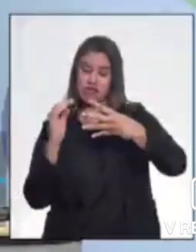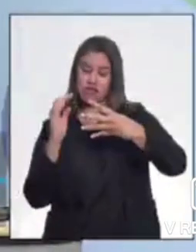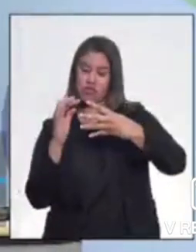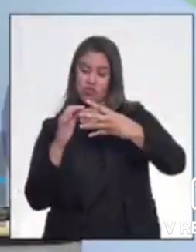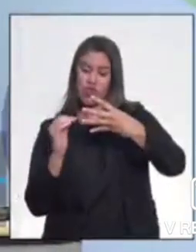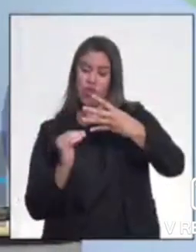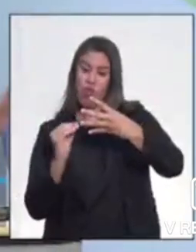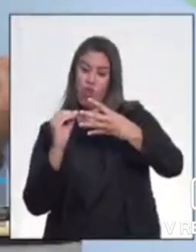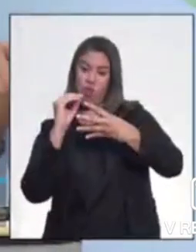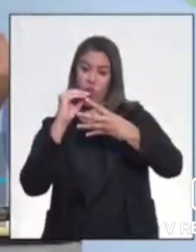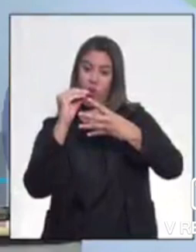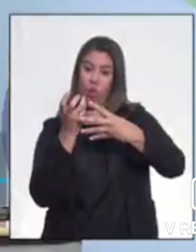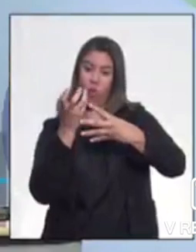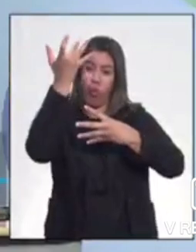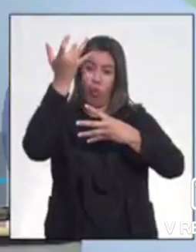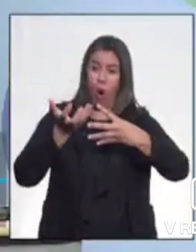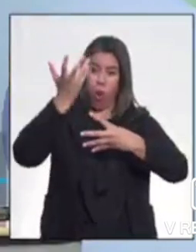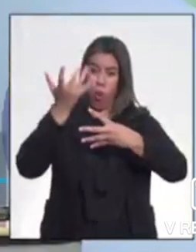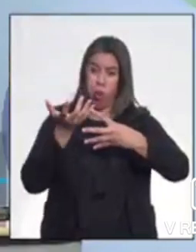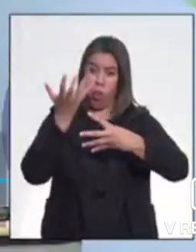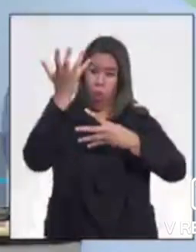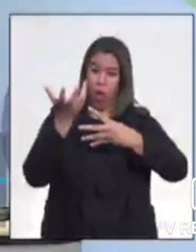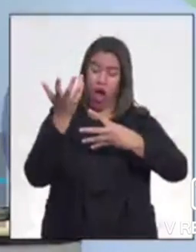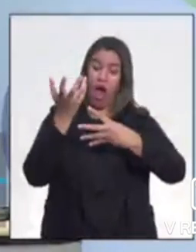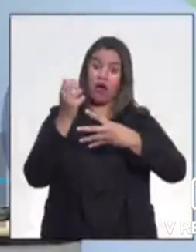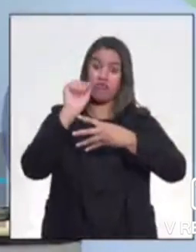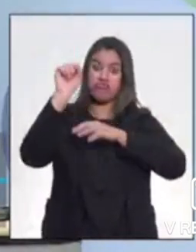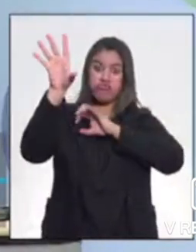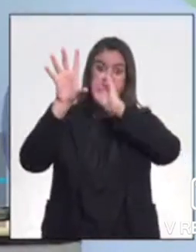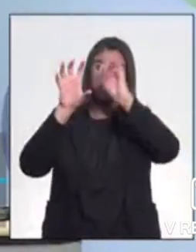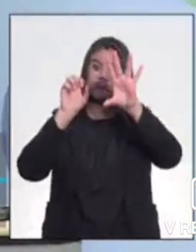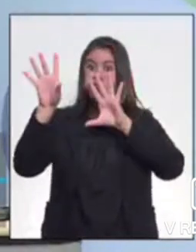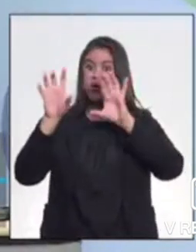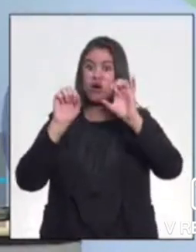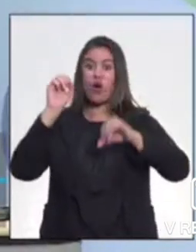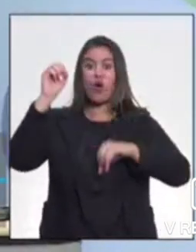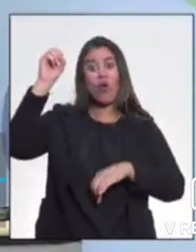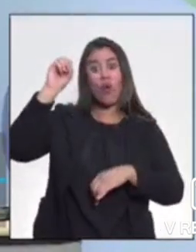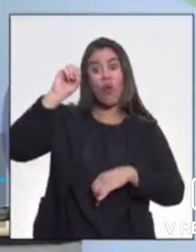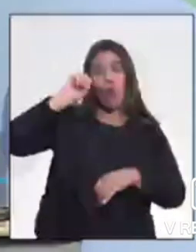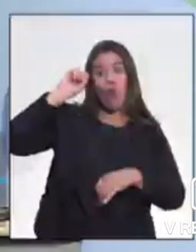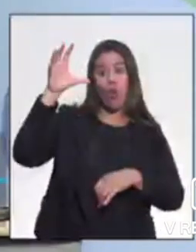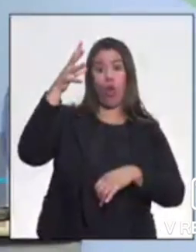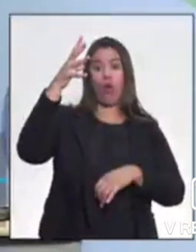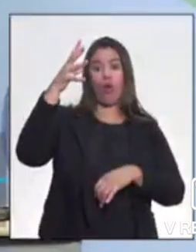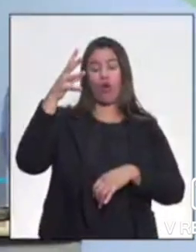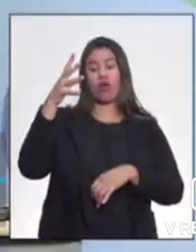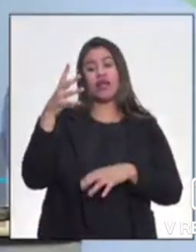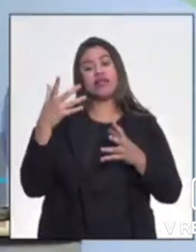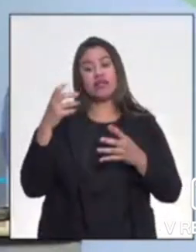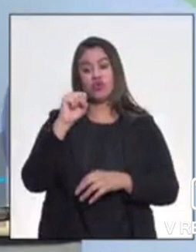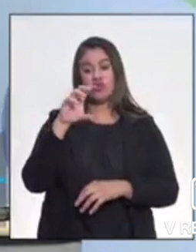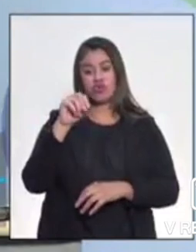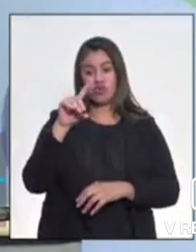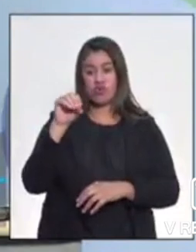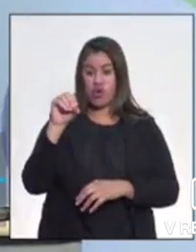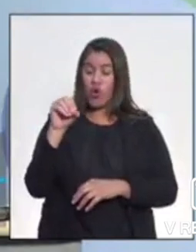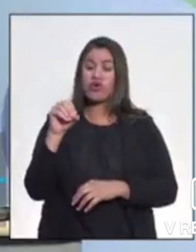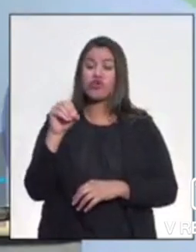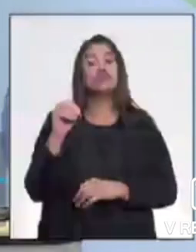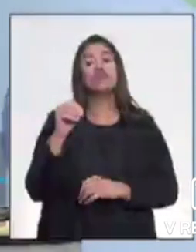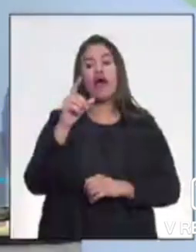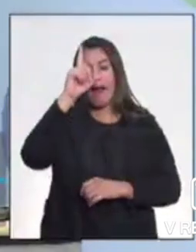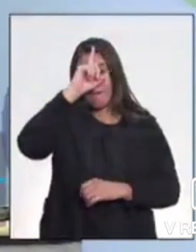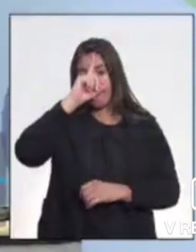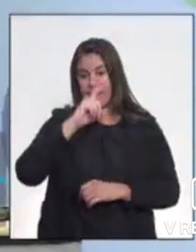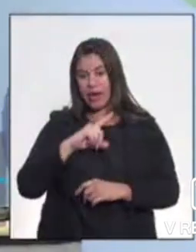perdem energia e voltam para uma camada mais interna, eles liberam luz. E essa luz, no caso do sódio, tem essa coloração amarelada. Né? Se for no caso do